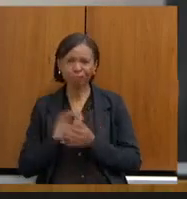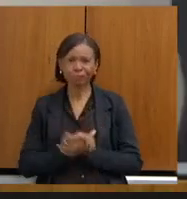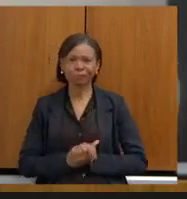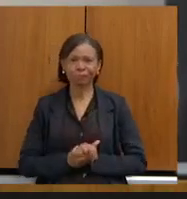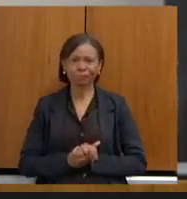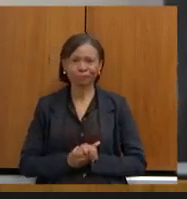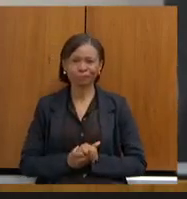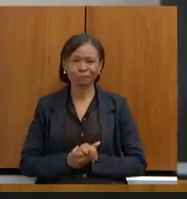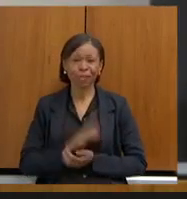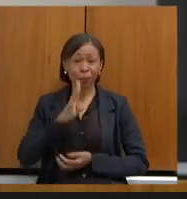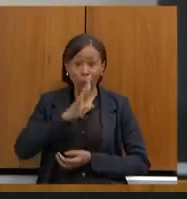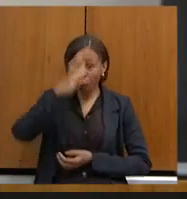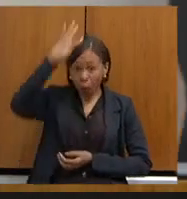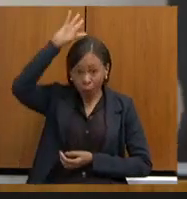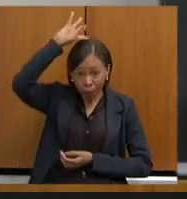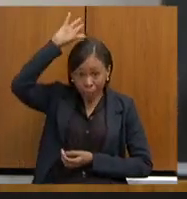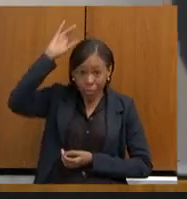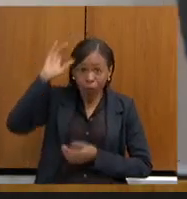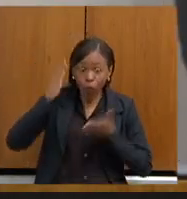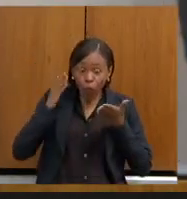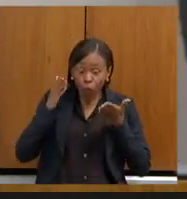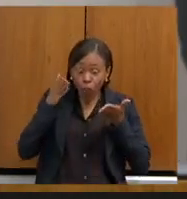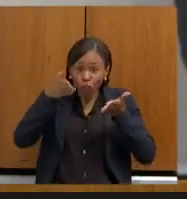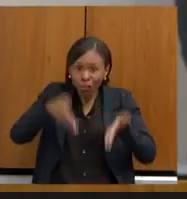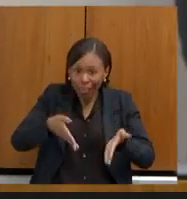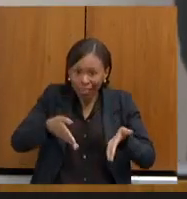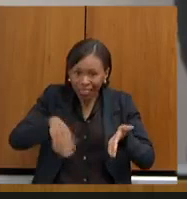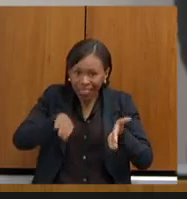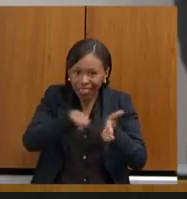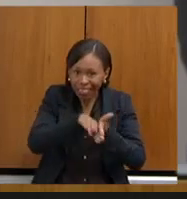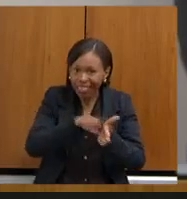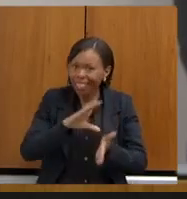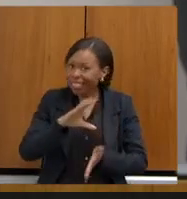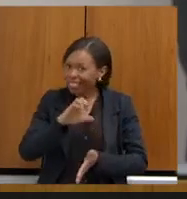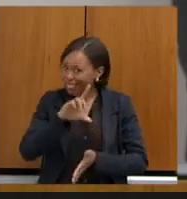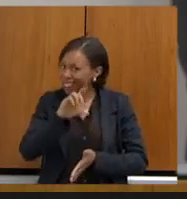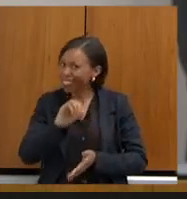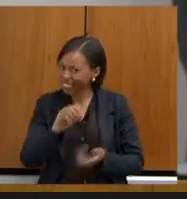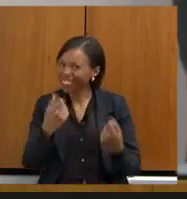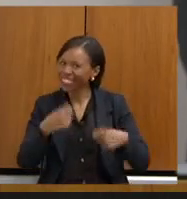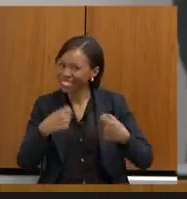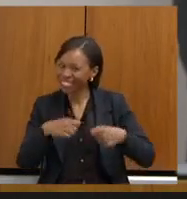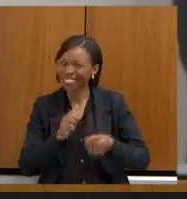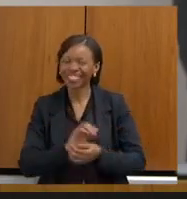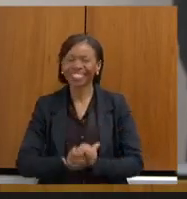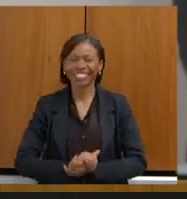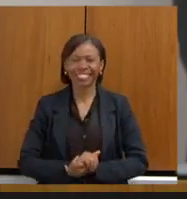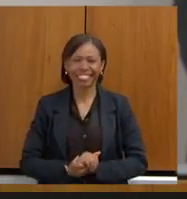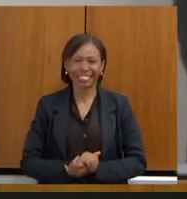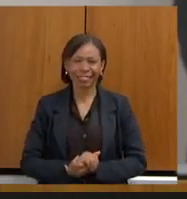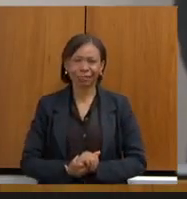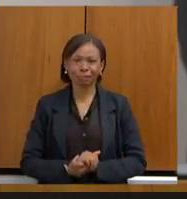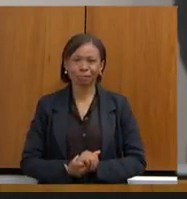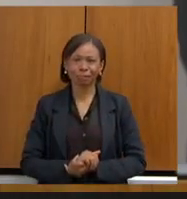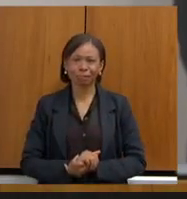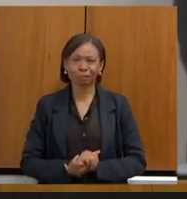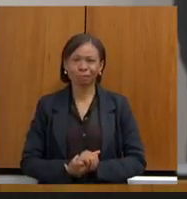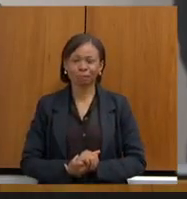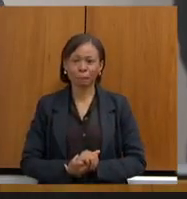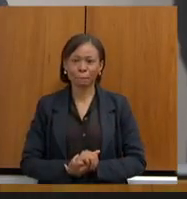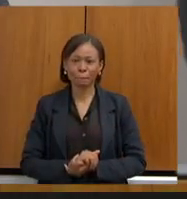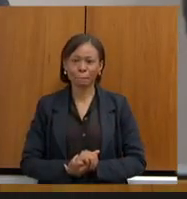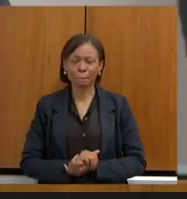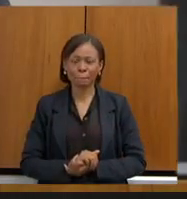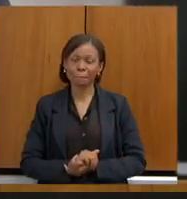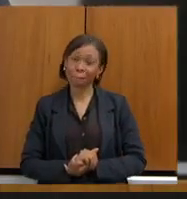a todo momento tem que chegar cedo Deputado João Leite é é e não é à toa